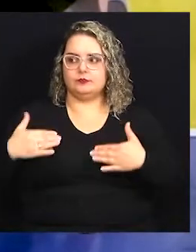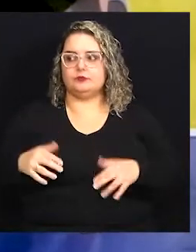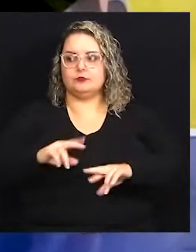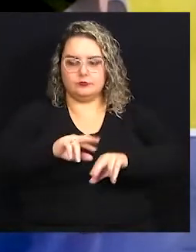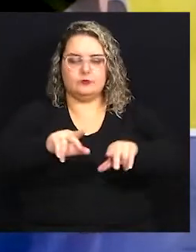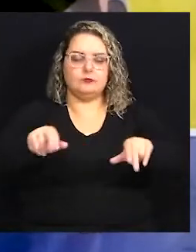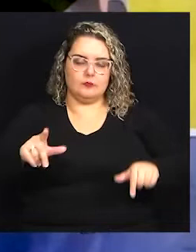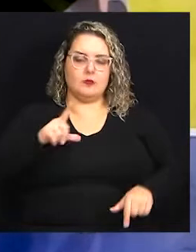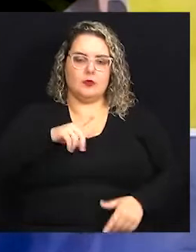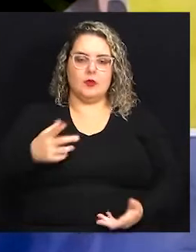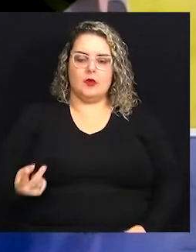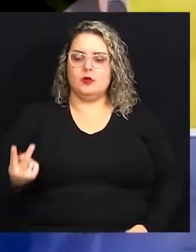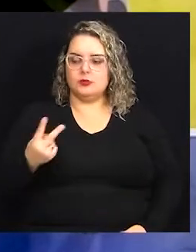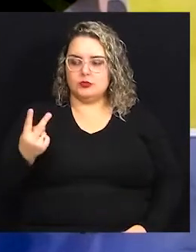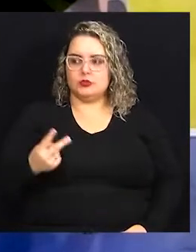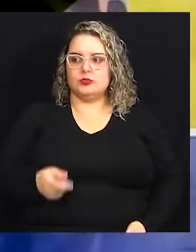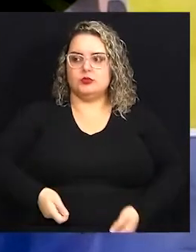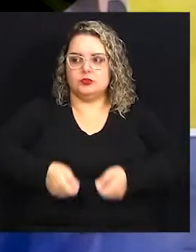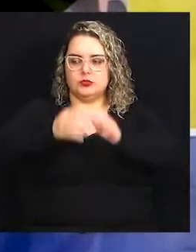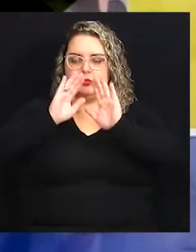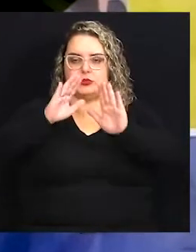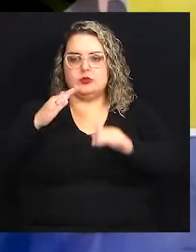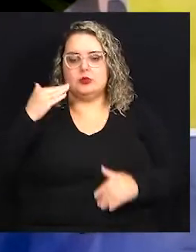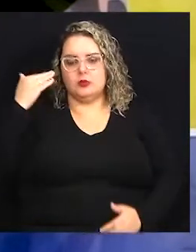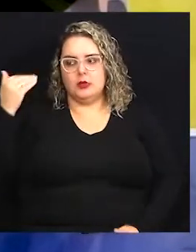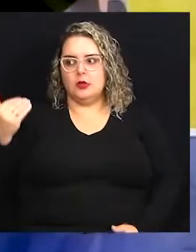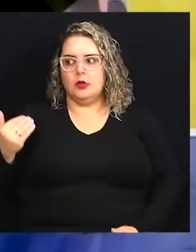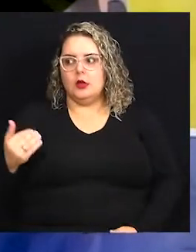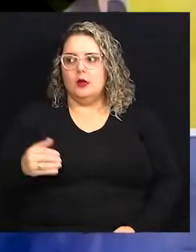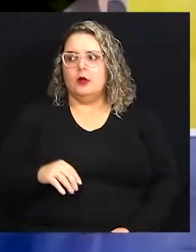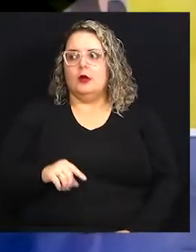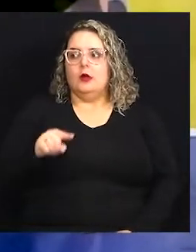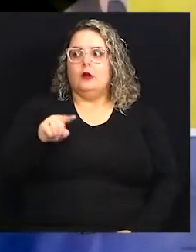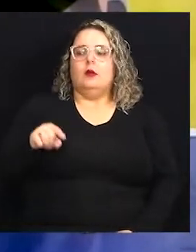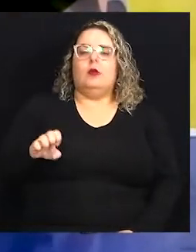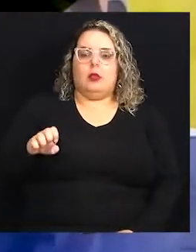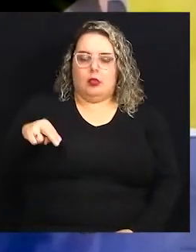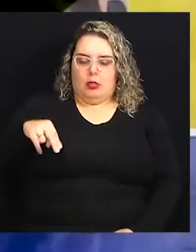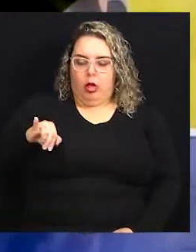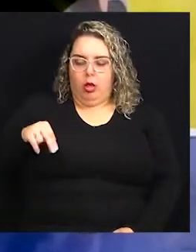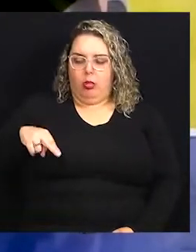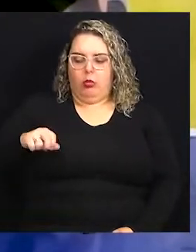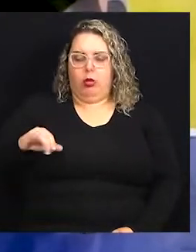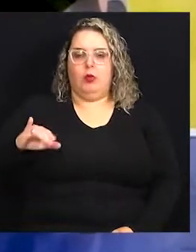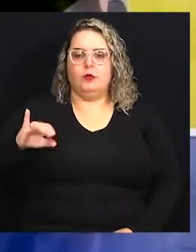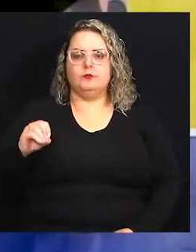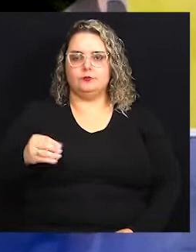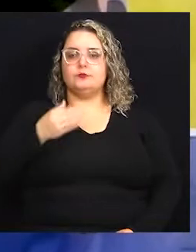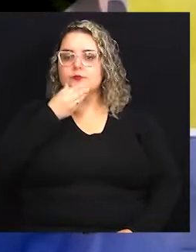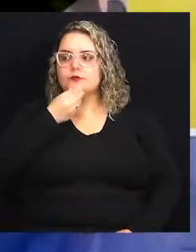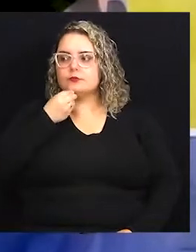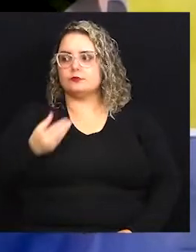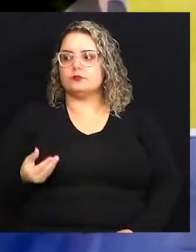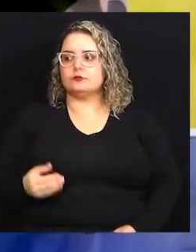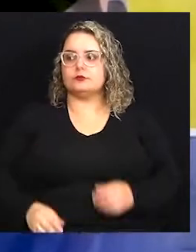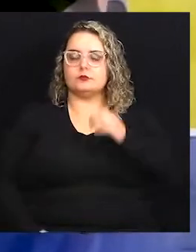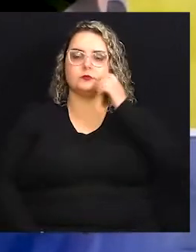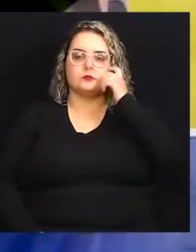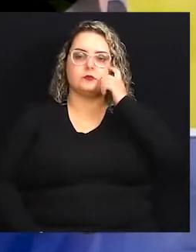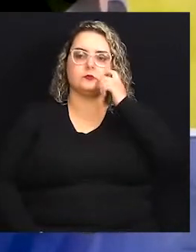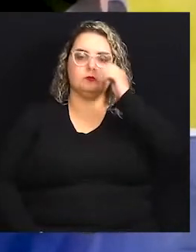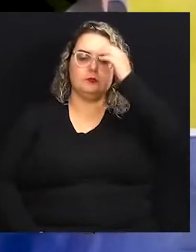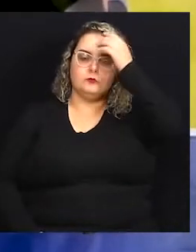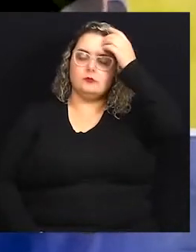vários, né? Mas os 2 do voleibol que são ícones é o Zé Inácio, que foi do masculino, e hoje está o Renato masculino,